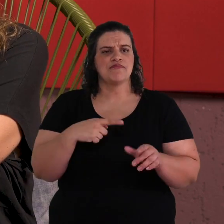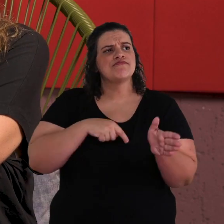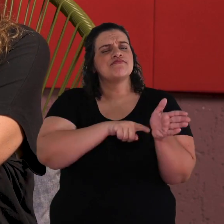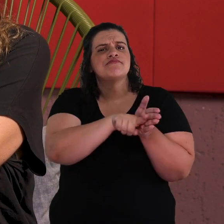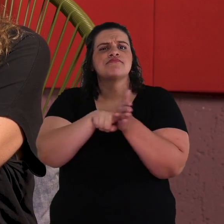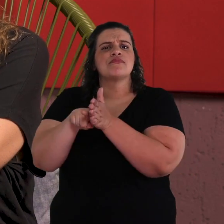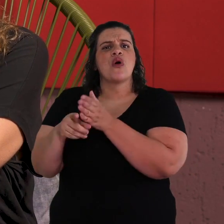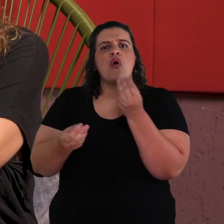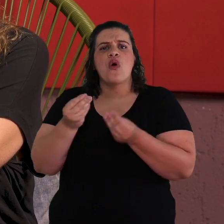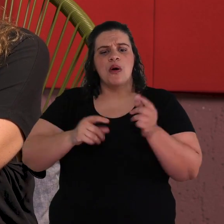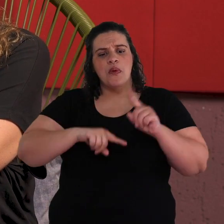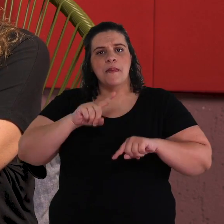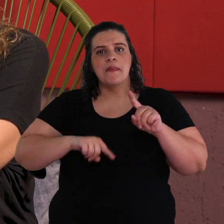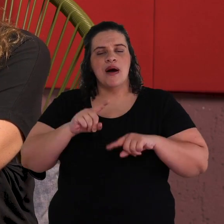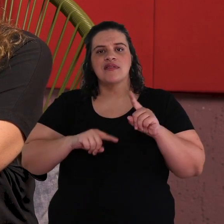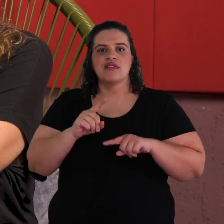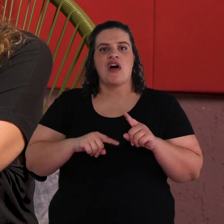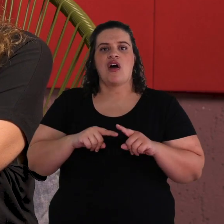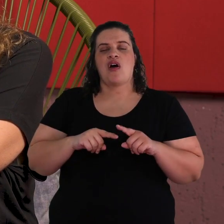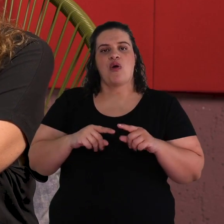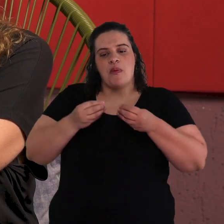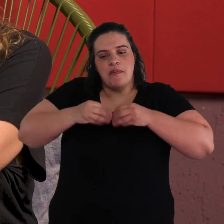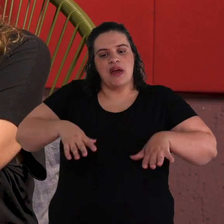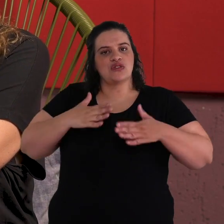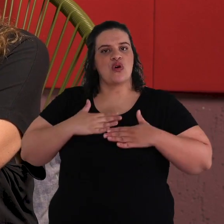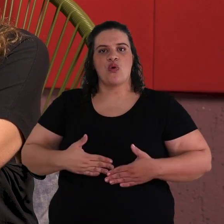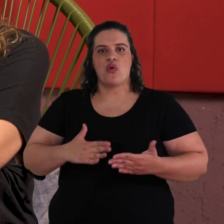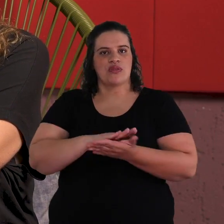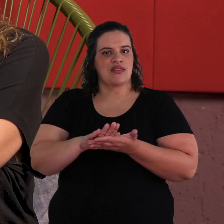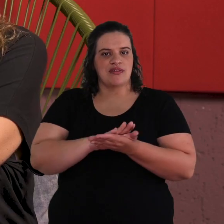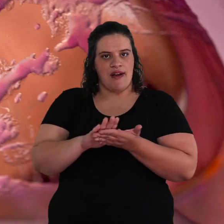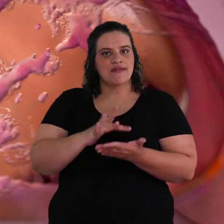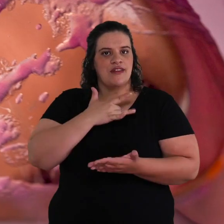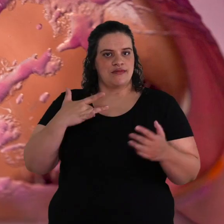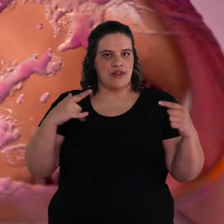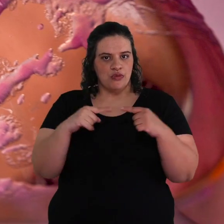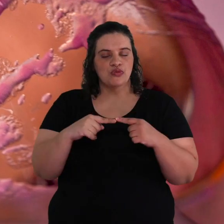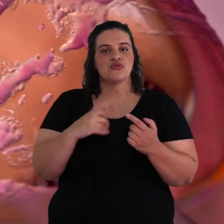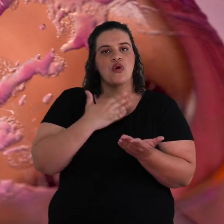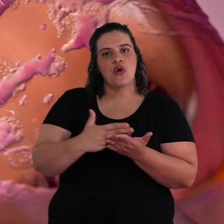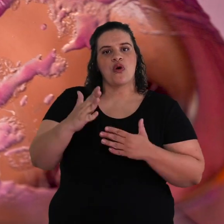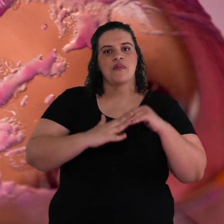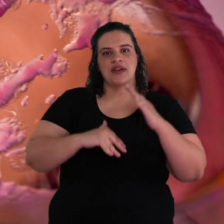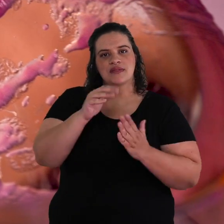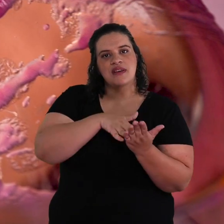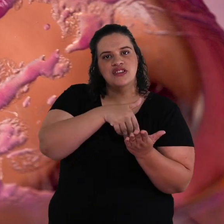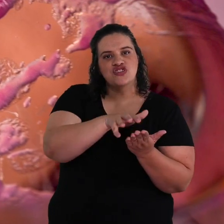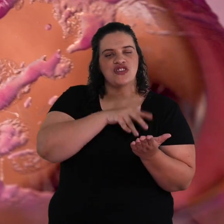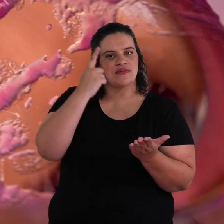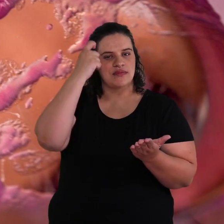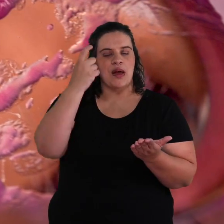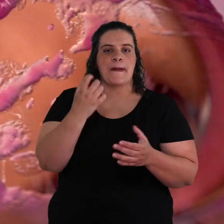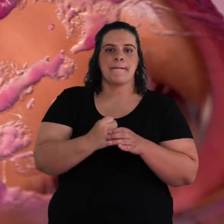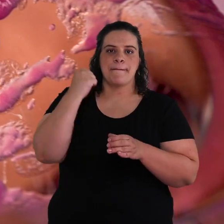comecei a pesquisar como fazer materiais que fossem atóxicos, naturais para essa faixa etária. E passei a desenvolver tintas,